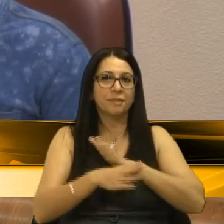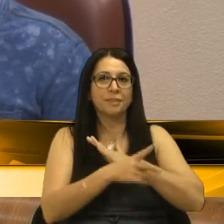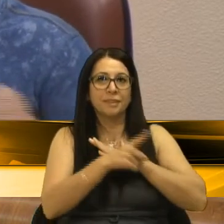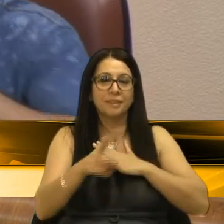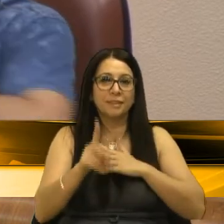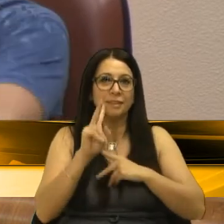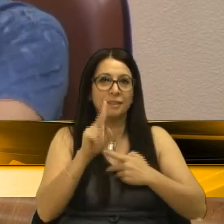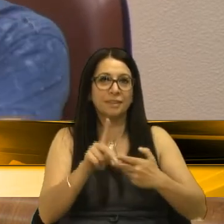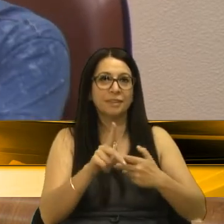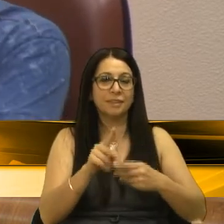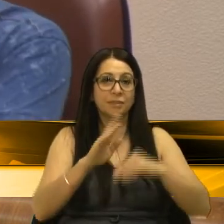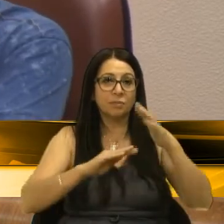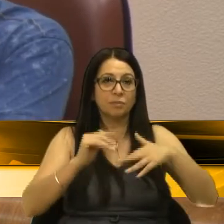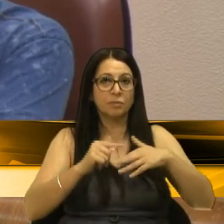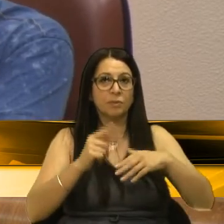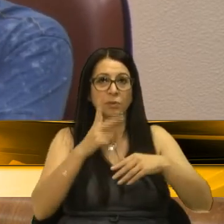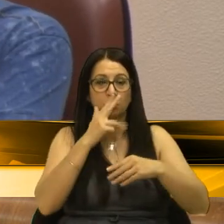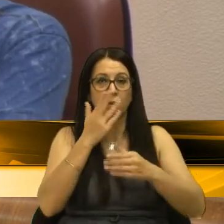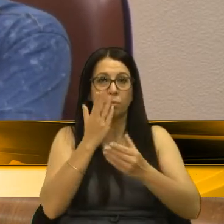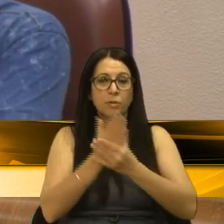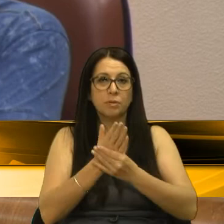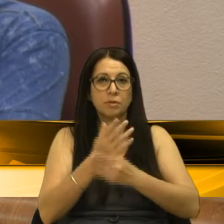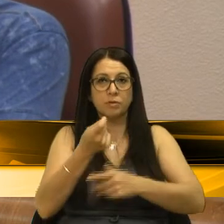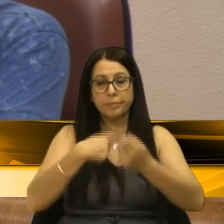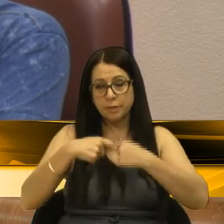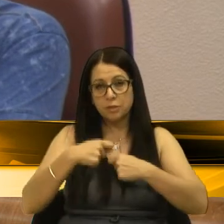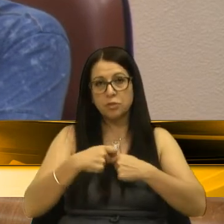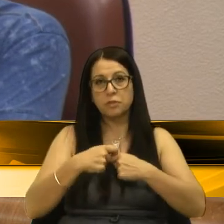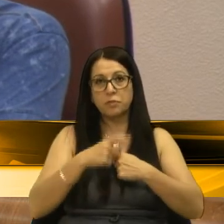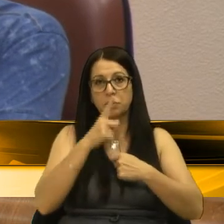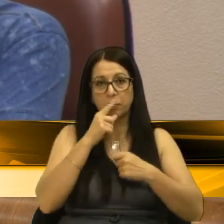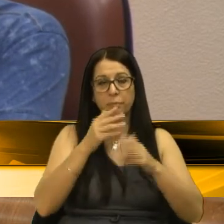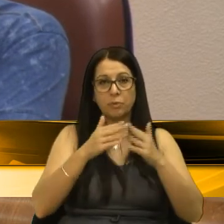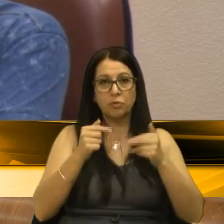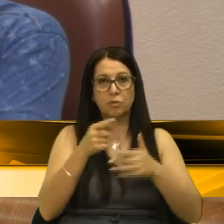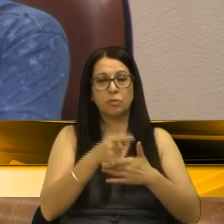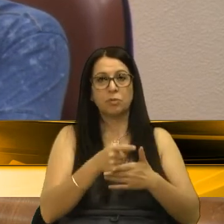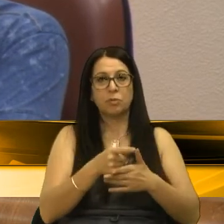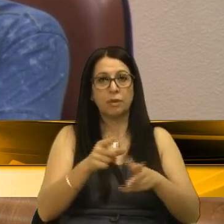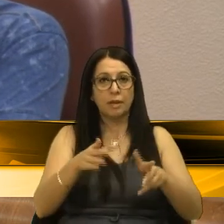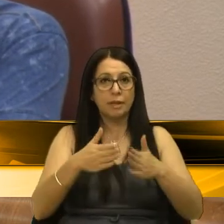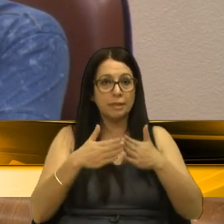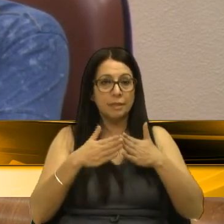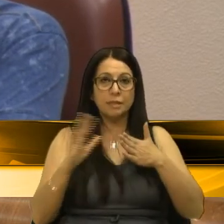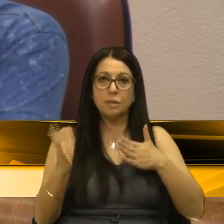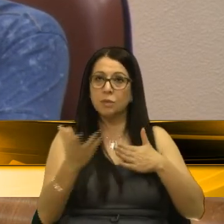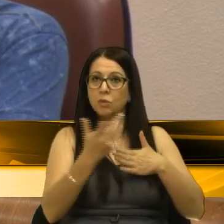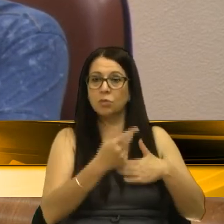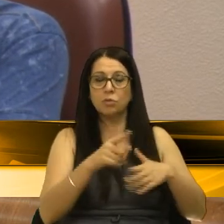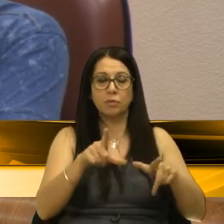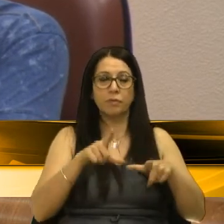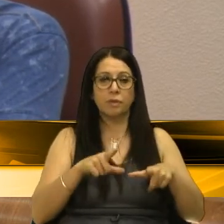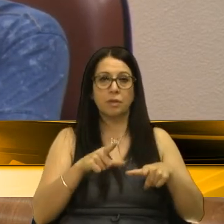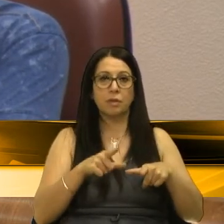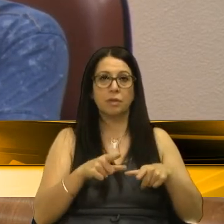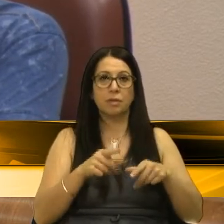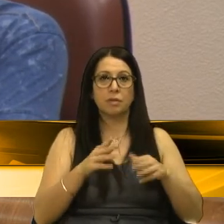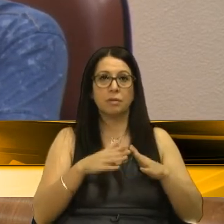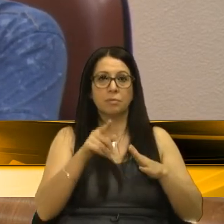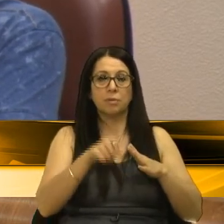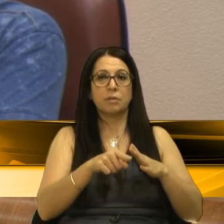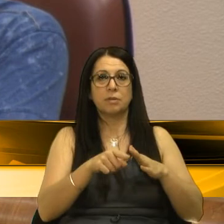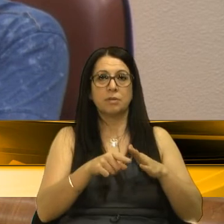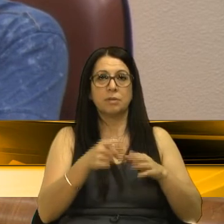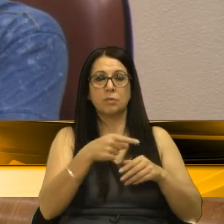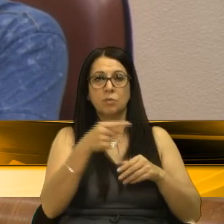e executada no mesmo processo administrativo em que foi requerida a licença, em todos os casos de alvará de funcionamento, nos casos de auto de licença de funcionamento, nos